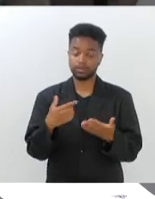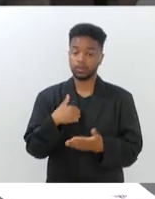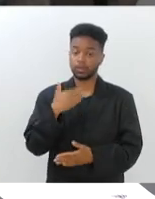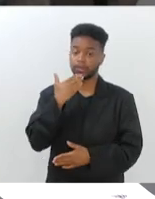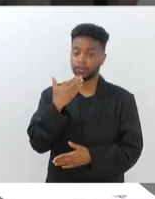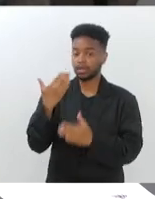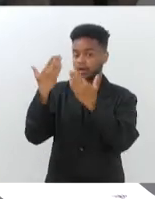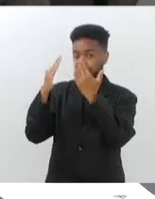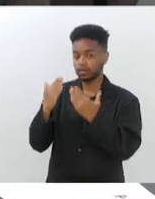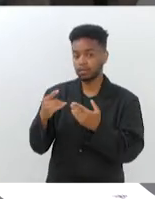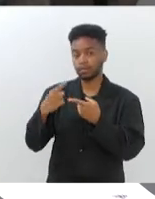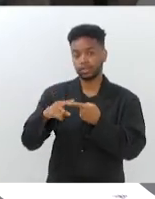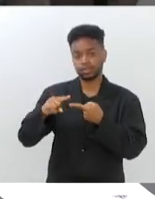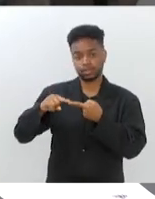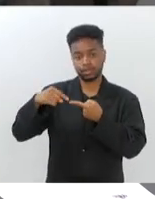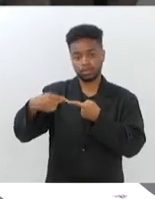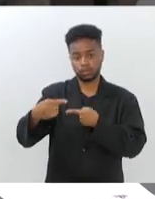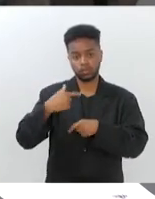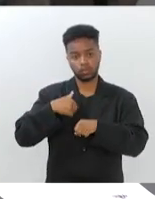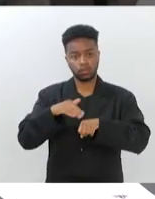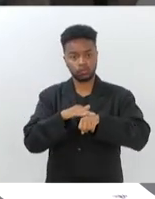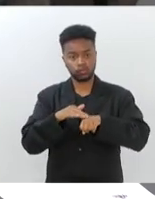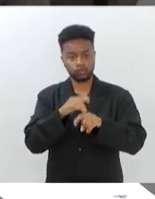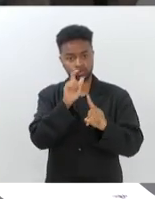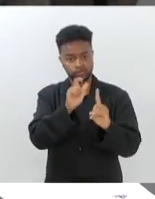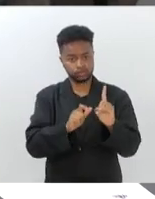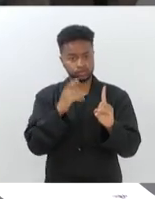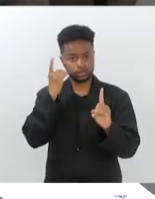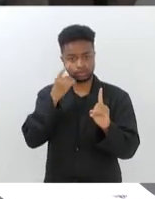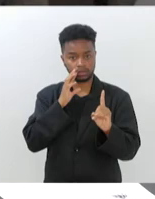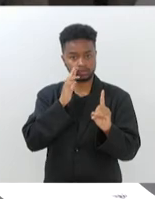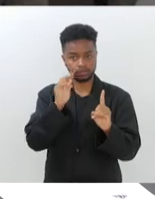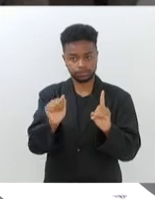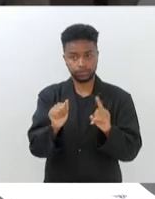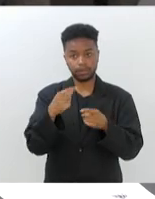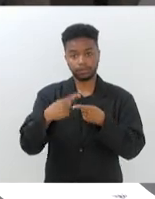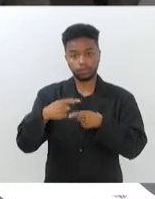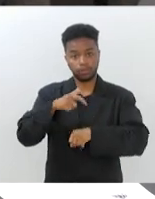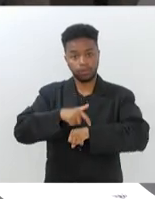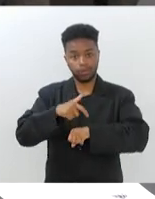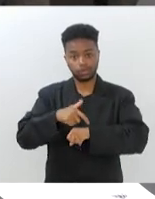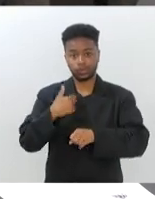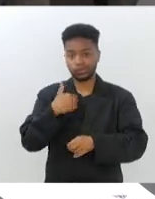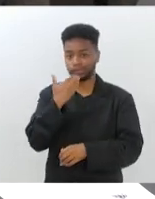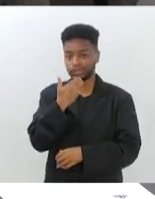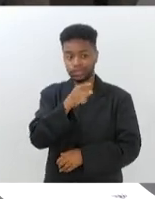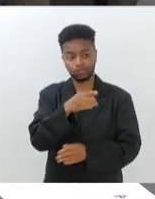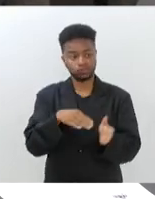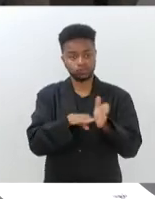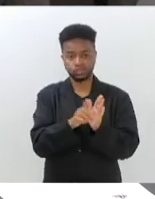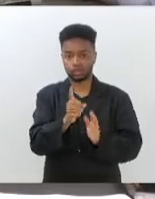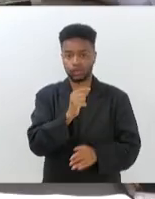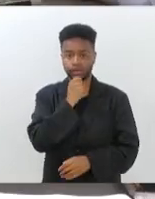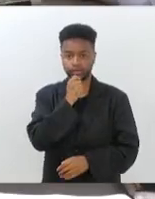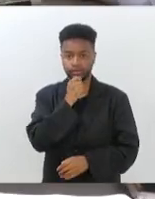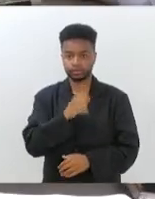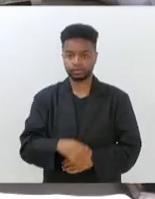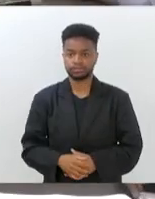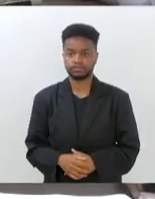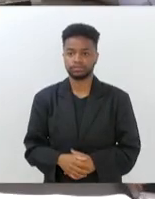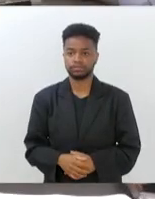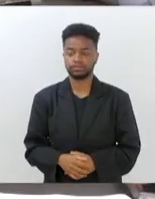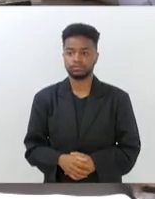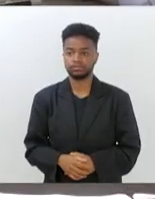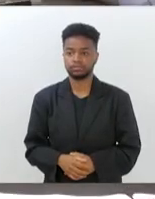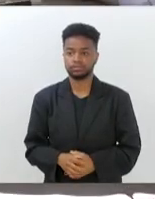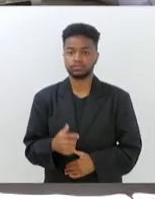vista porque depois eu também converso com o deputado amorm porque na hora que eu pedir el não não tinha chegado ainda eu